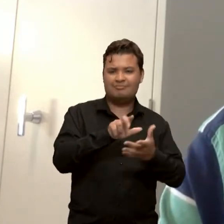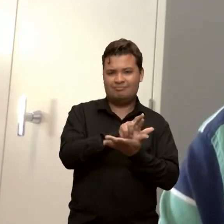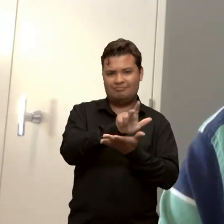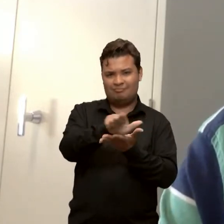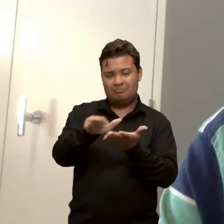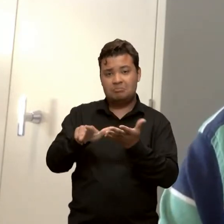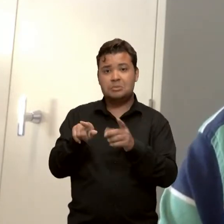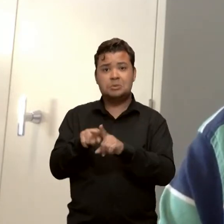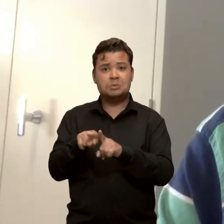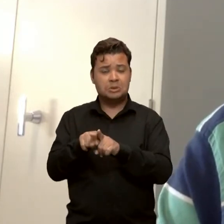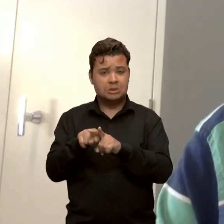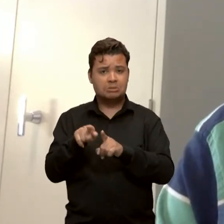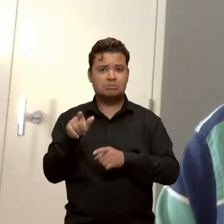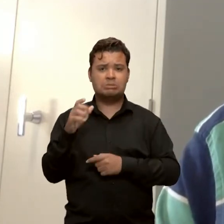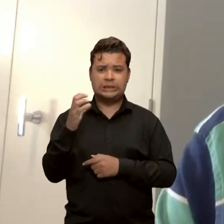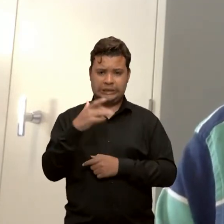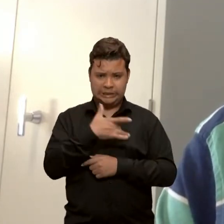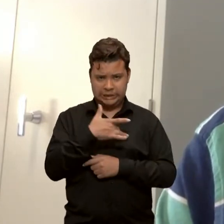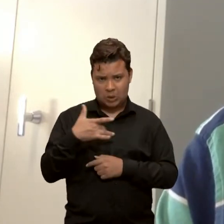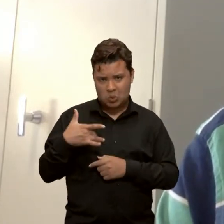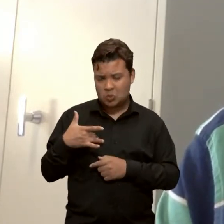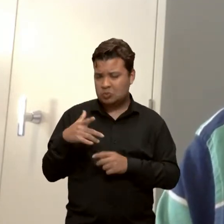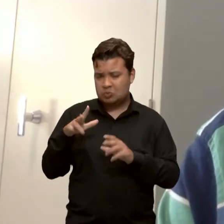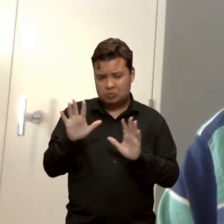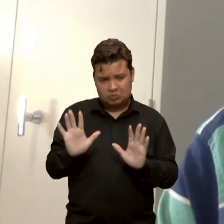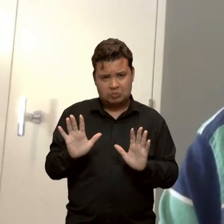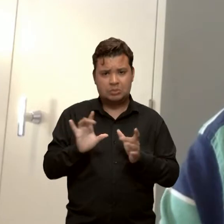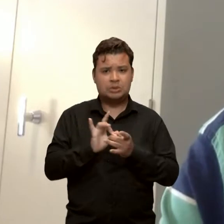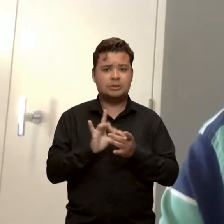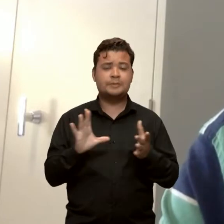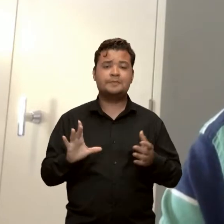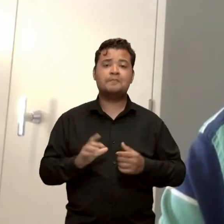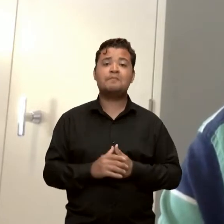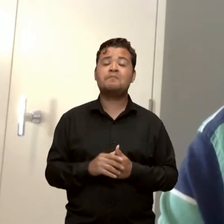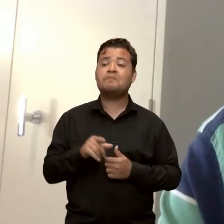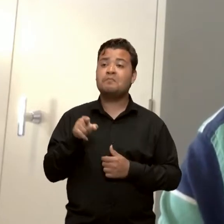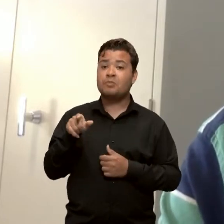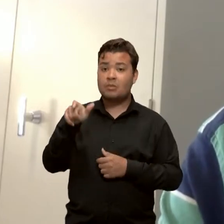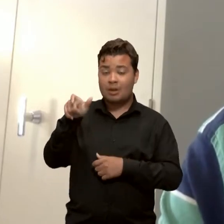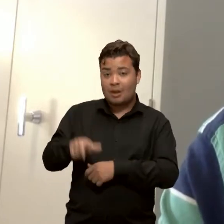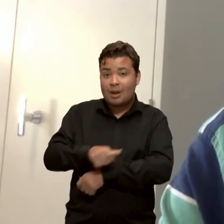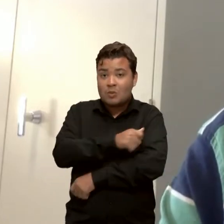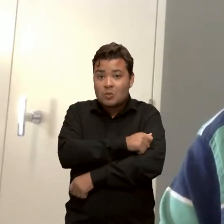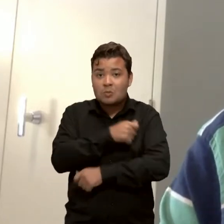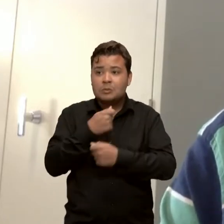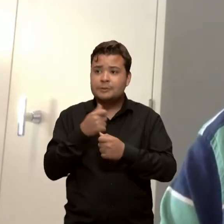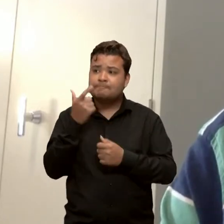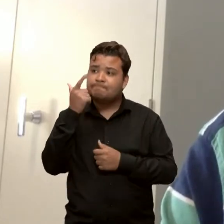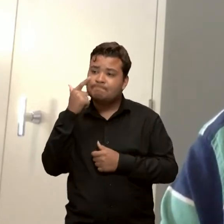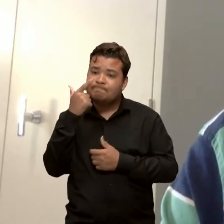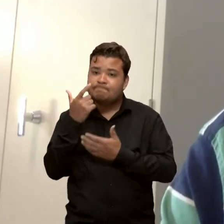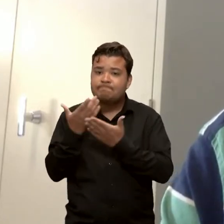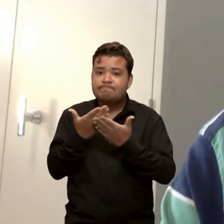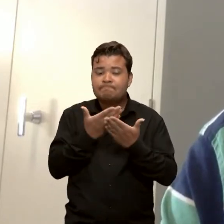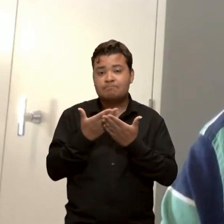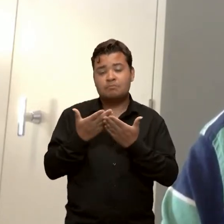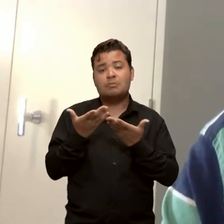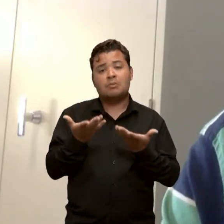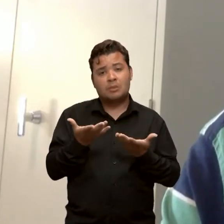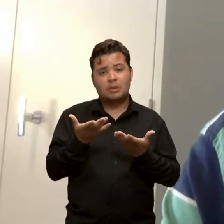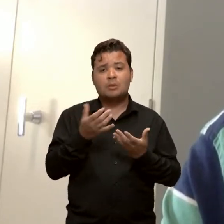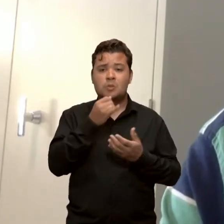ciências da saúde, o que for, ele procure se informar, procure a Secretaria de Relações Internacionais